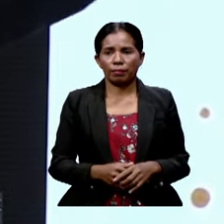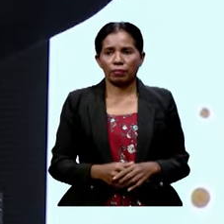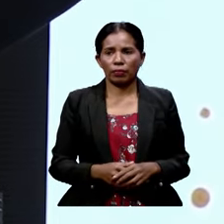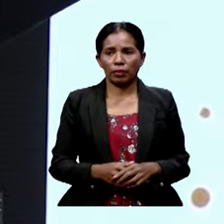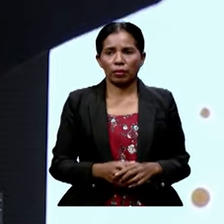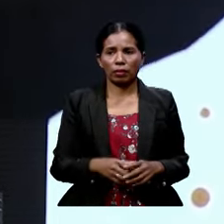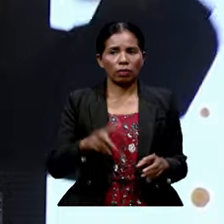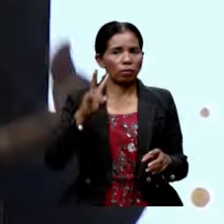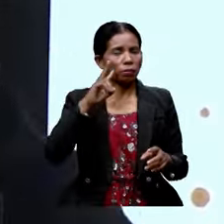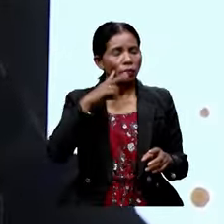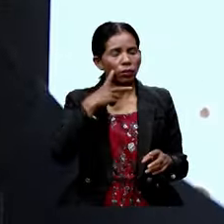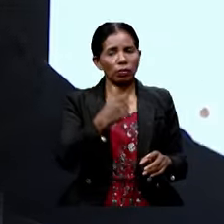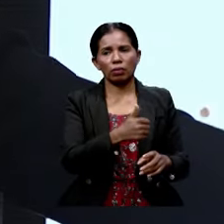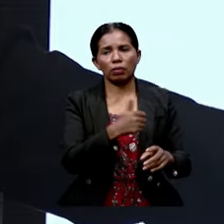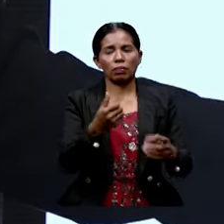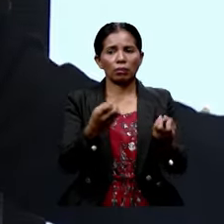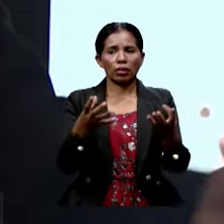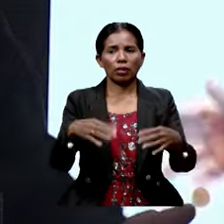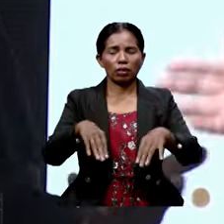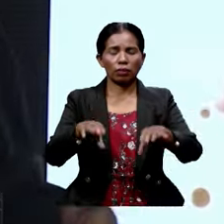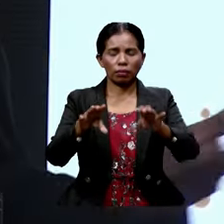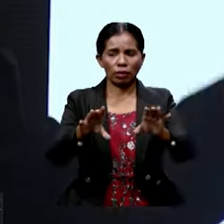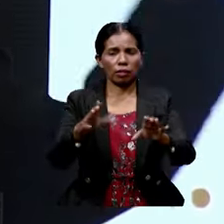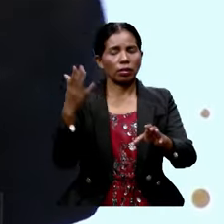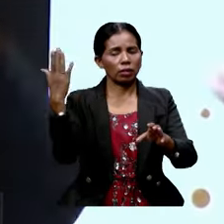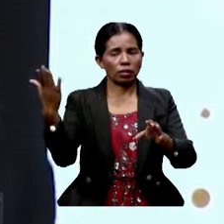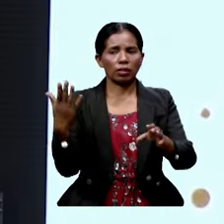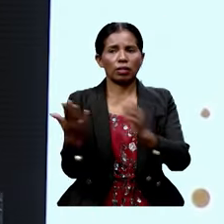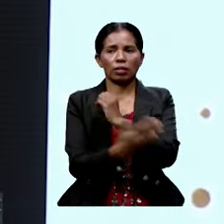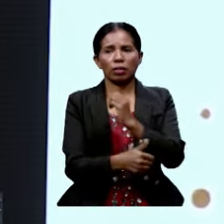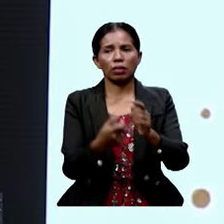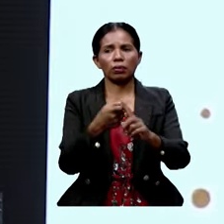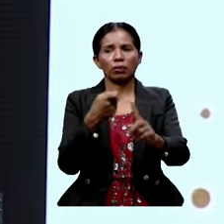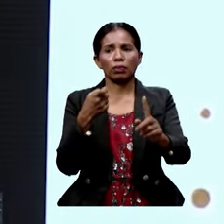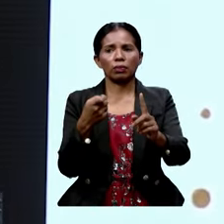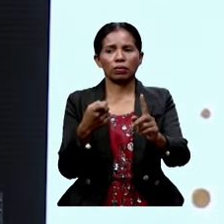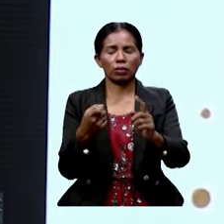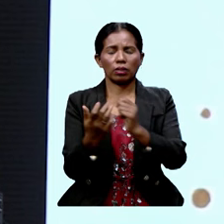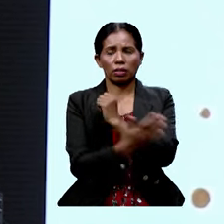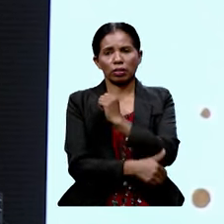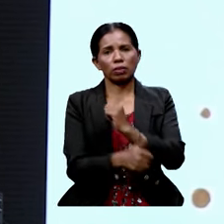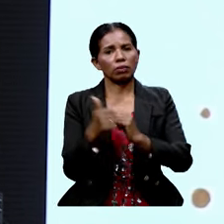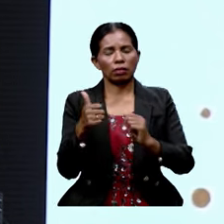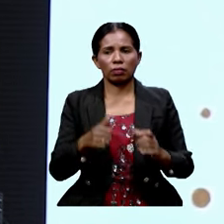Mortar, embala, um mochilo, uma vez. Fala, ela ia. Nele, mai no sili ur.